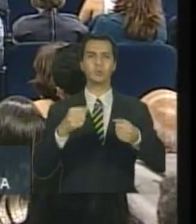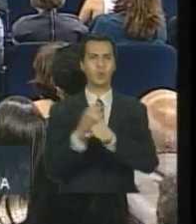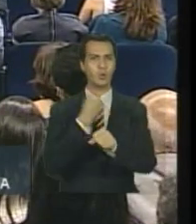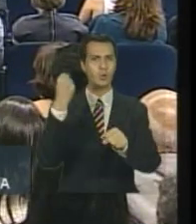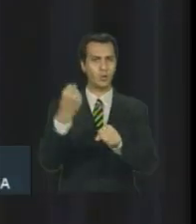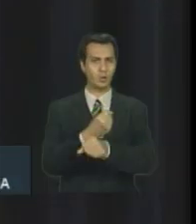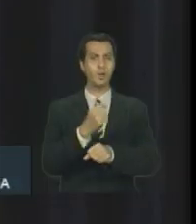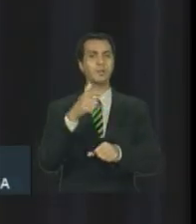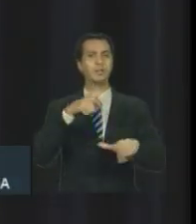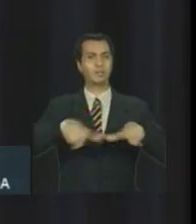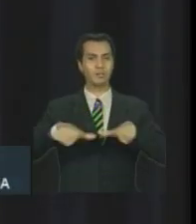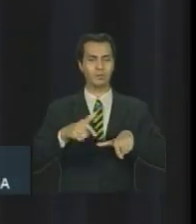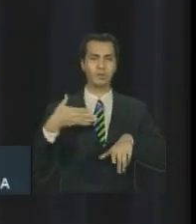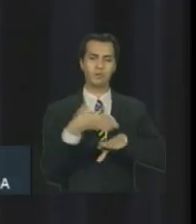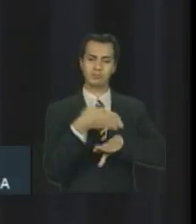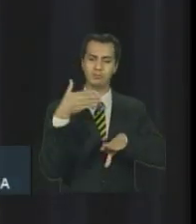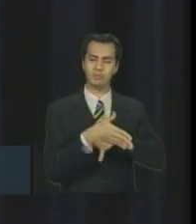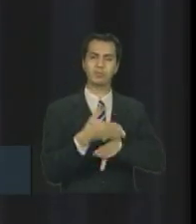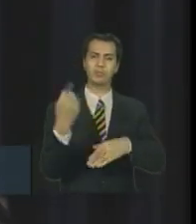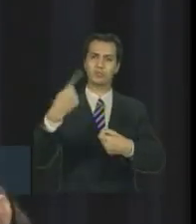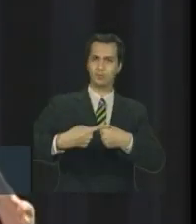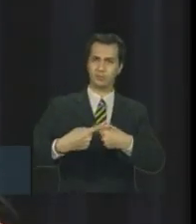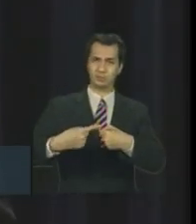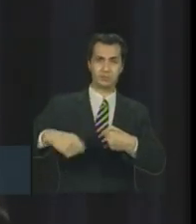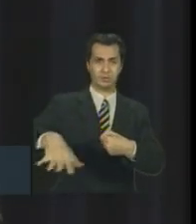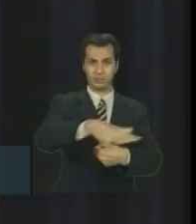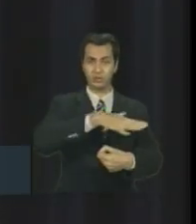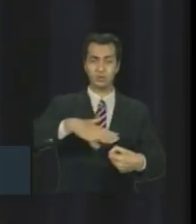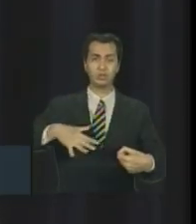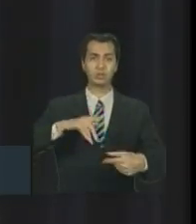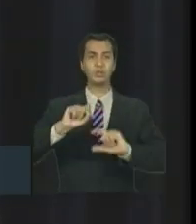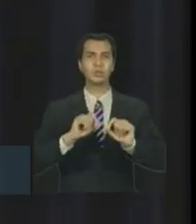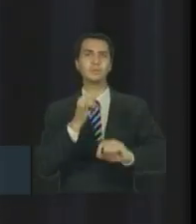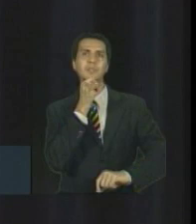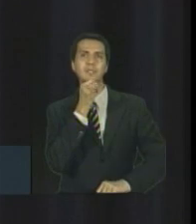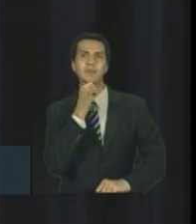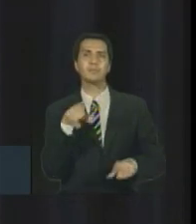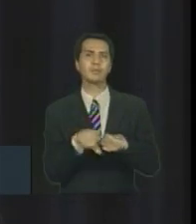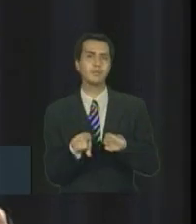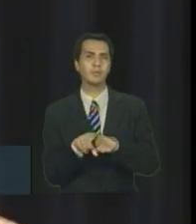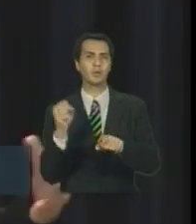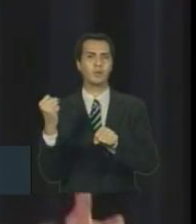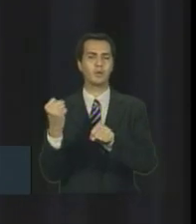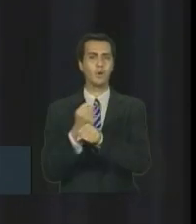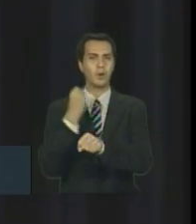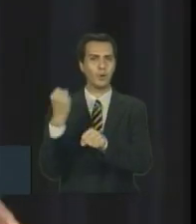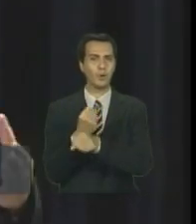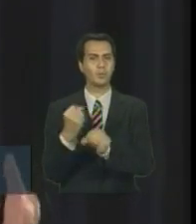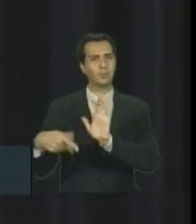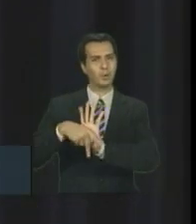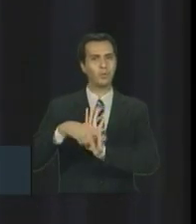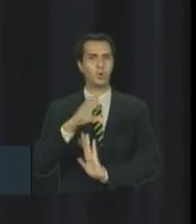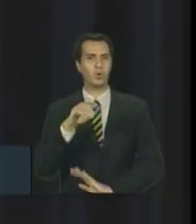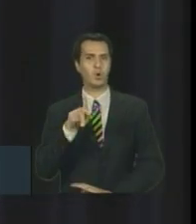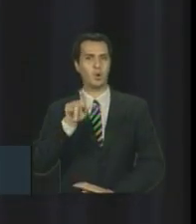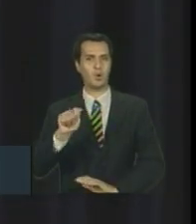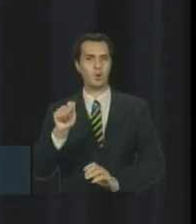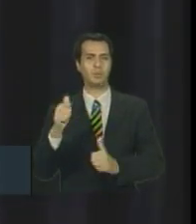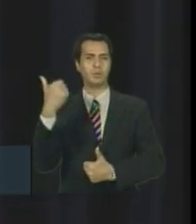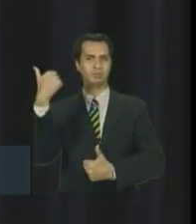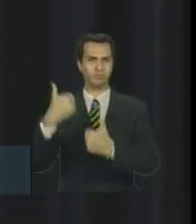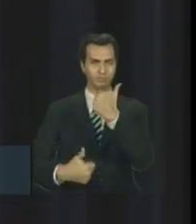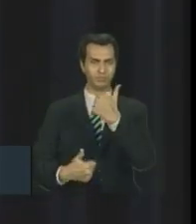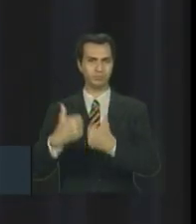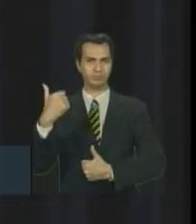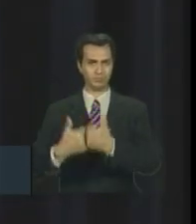acessibilidade urbana planejadas, quando falamos em Copa do Mundo e grandes obras, estão previstas hoje com planejamento